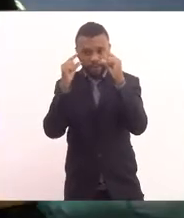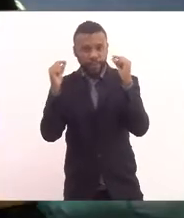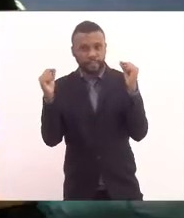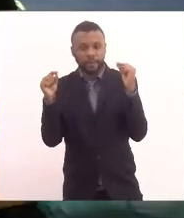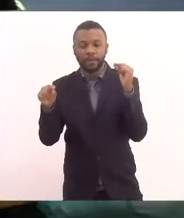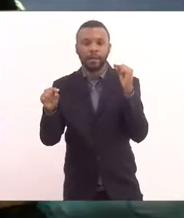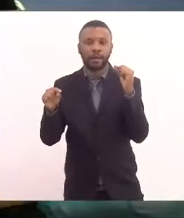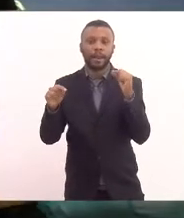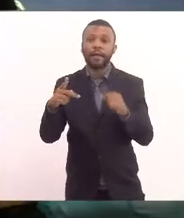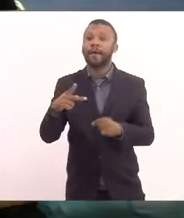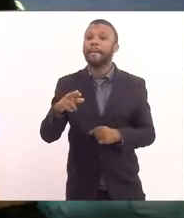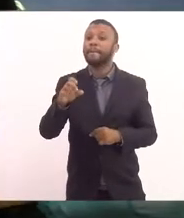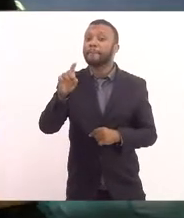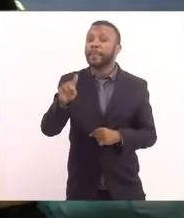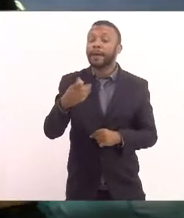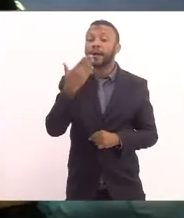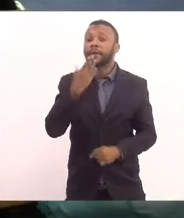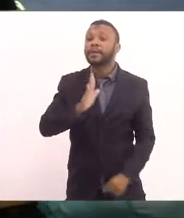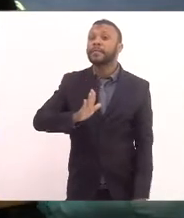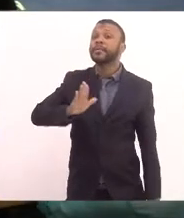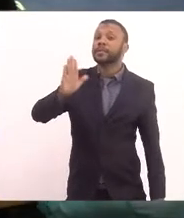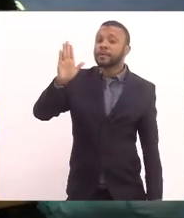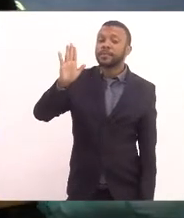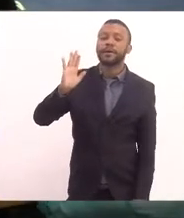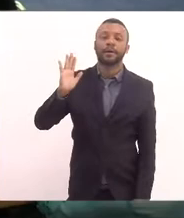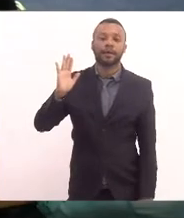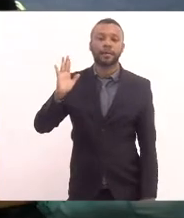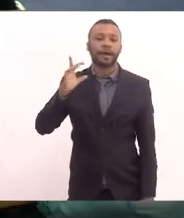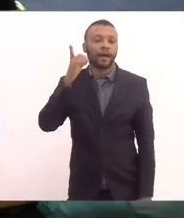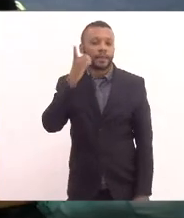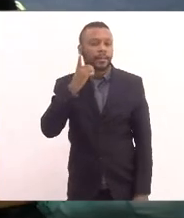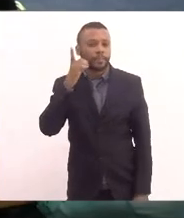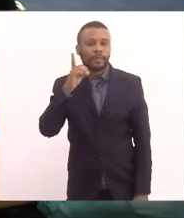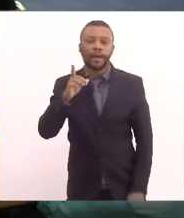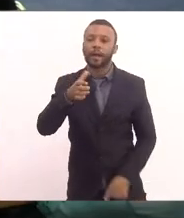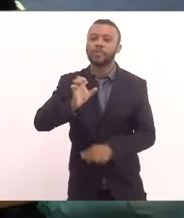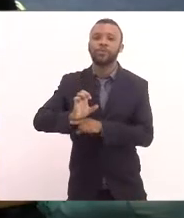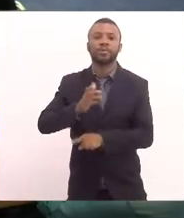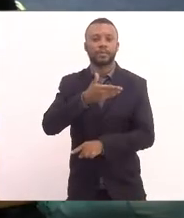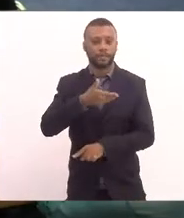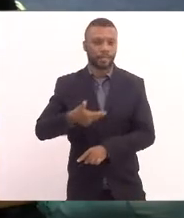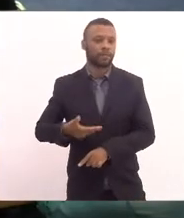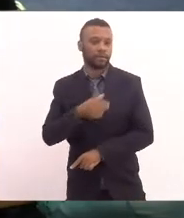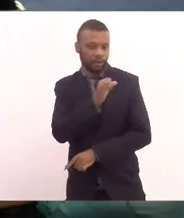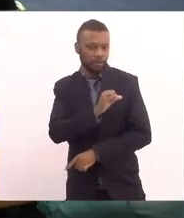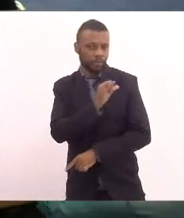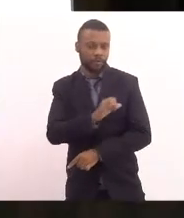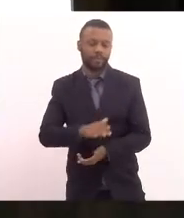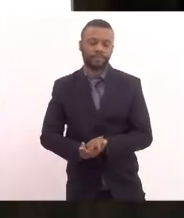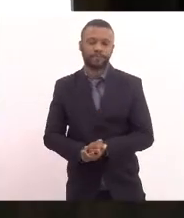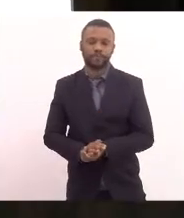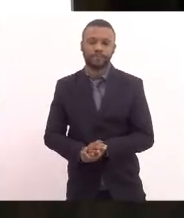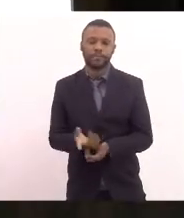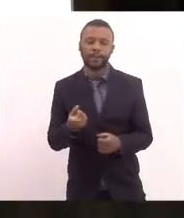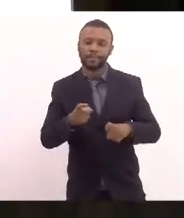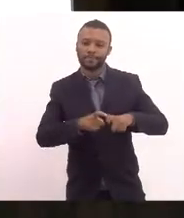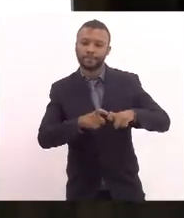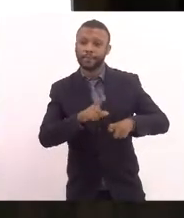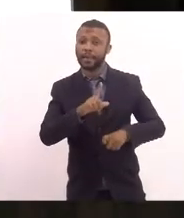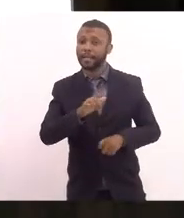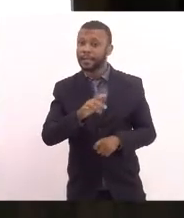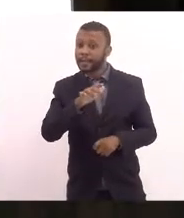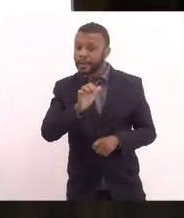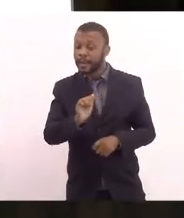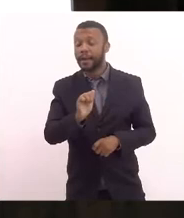é pré-candidata a deputada estadual. A doutora Lilian Berg, presidente